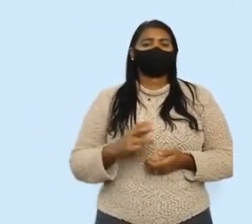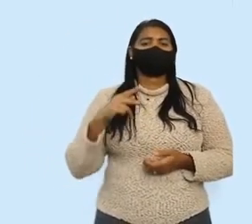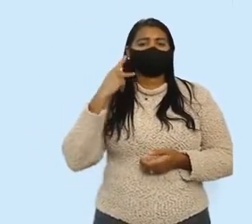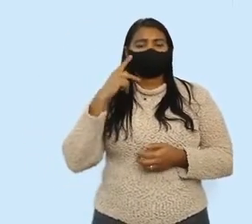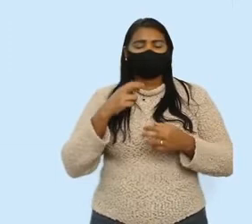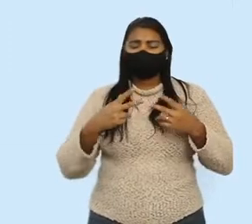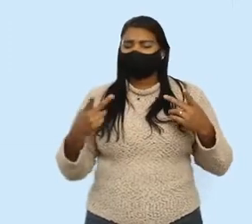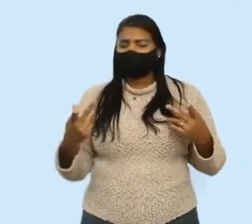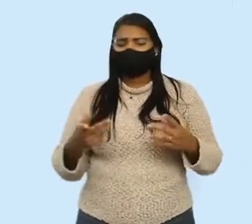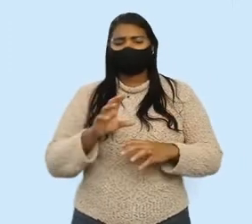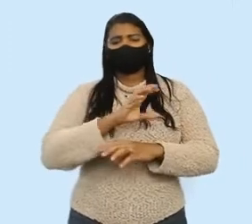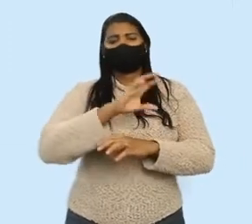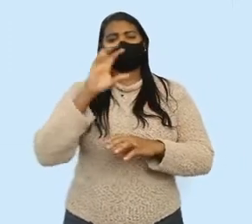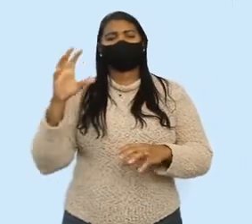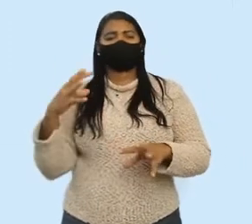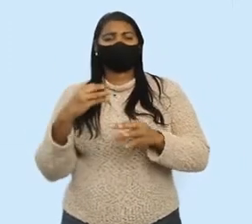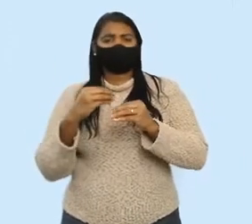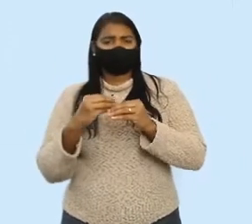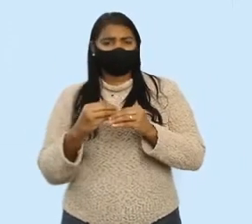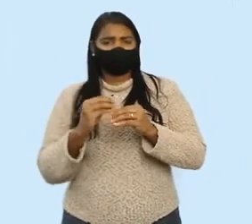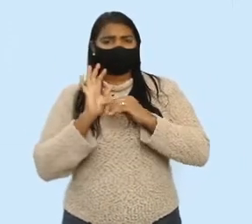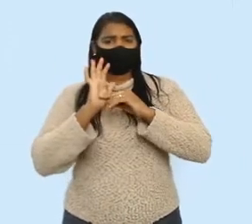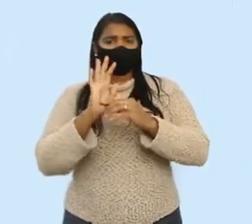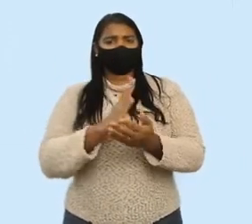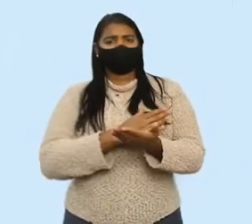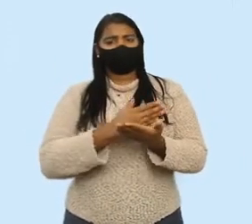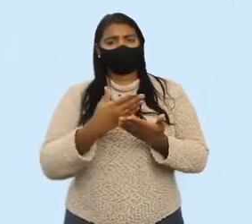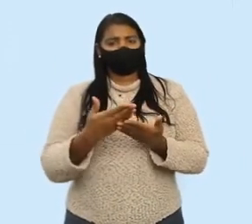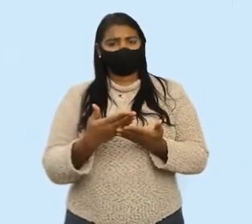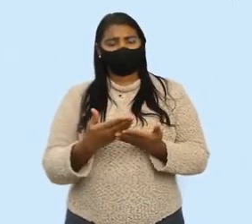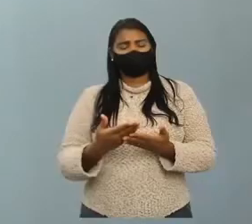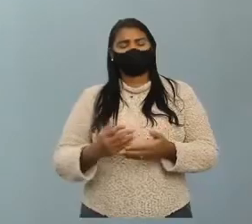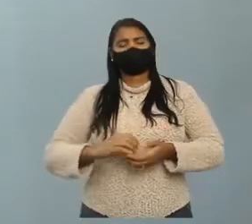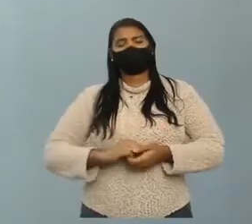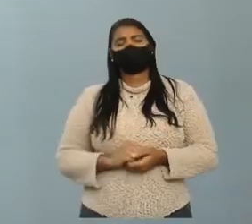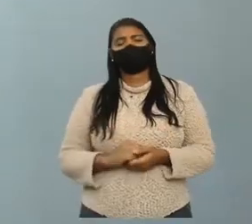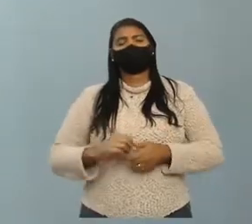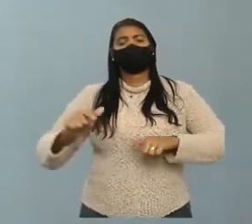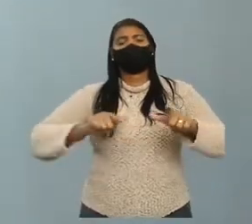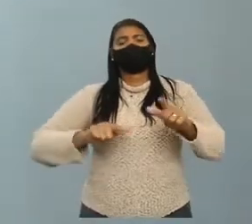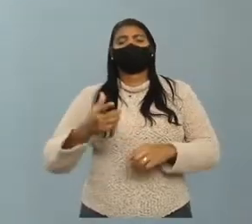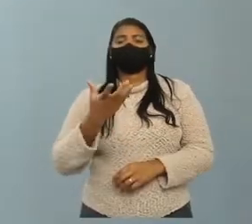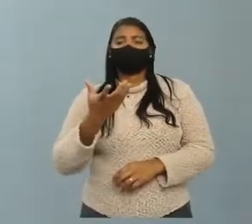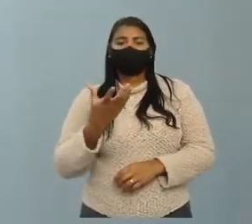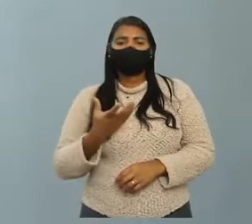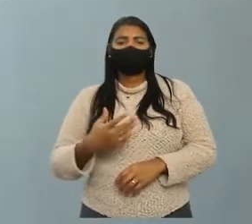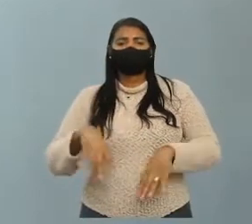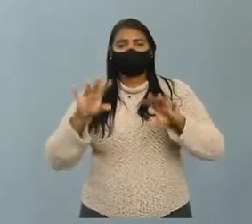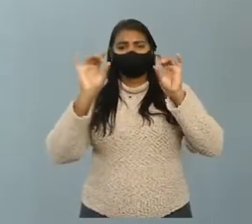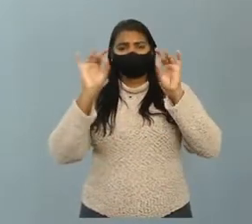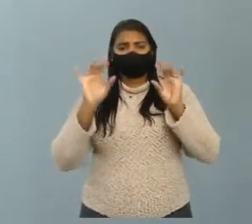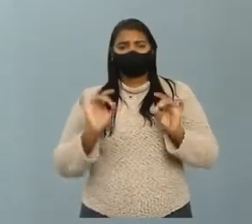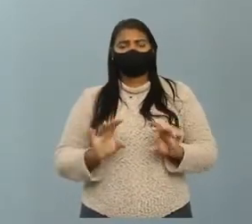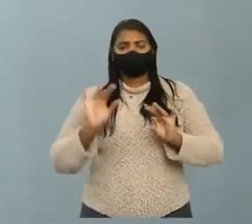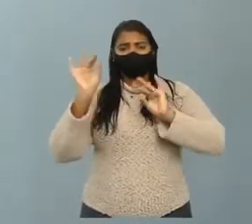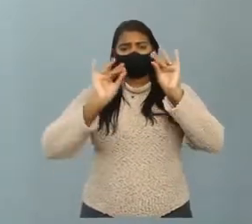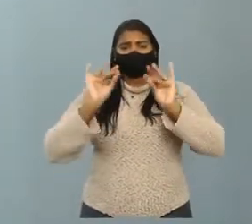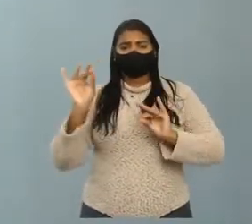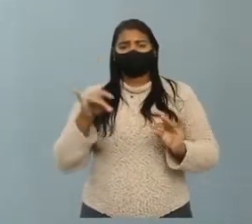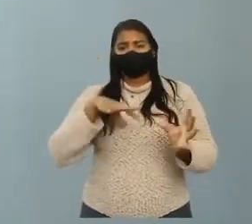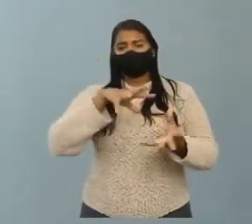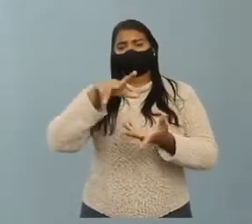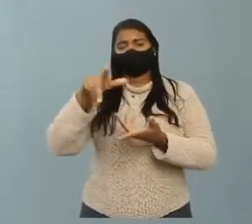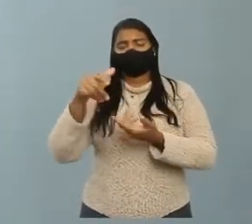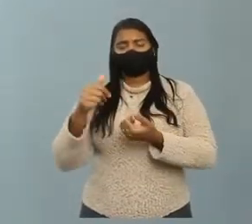então, essa parte introdutória do trabalhismo, certo? A gente quer especificamente abordando o mundo